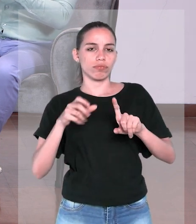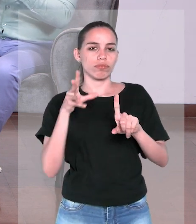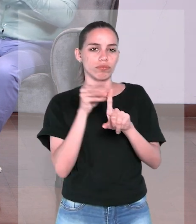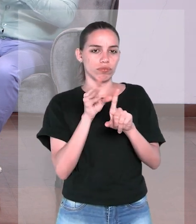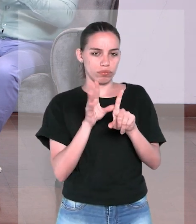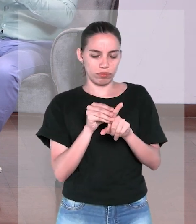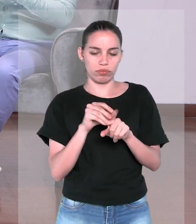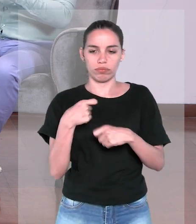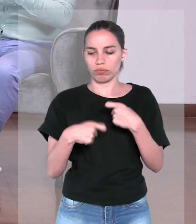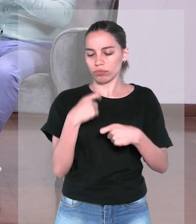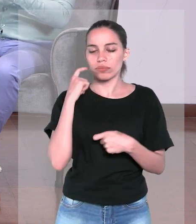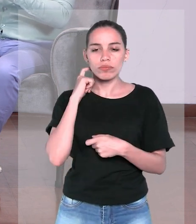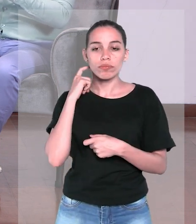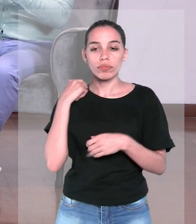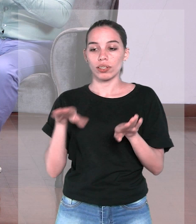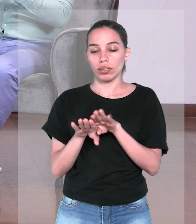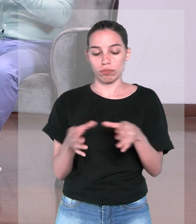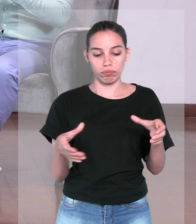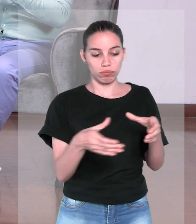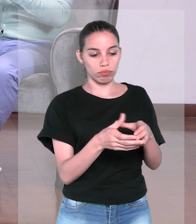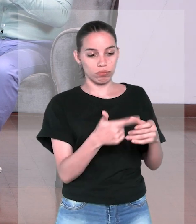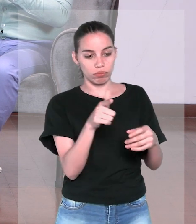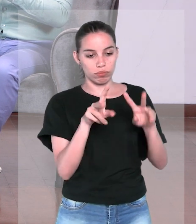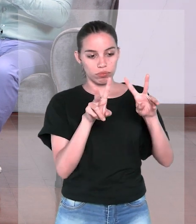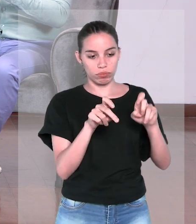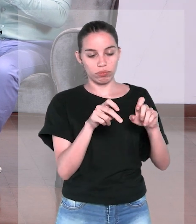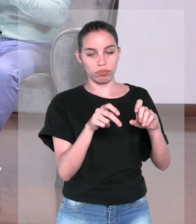livro. Esse livro foi finalista do Prêmio Jabuti.